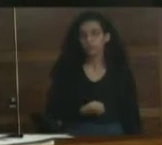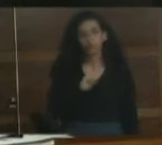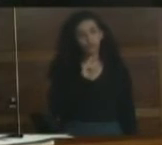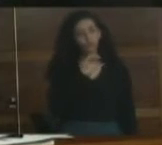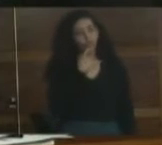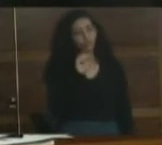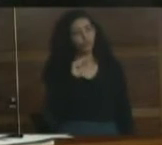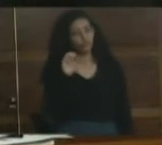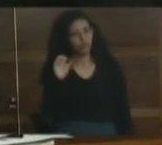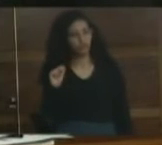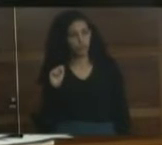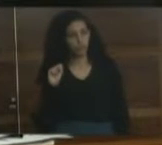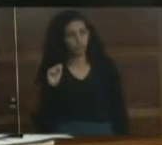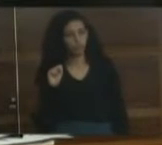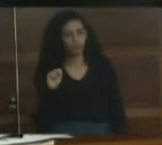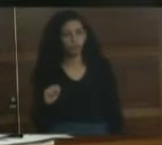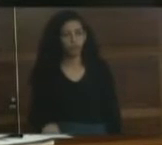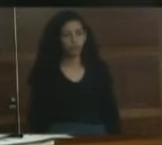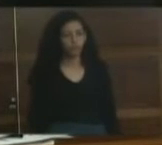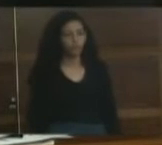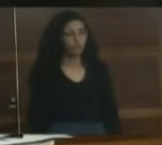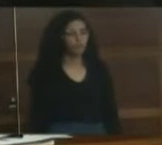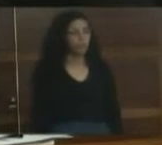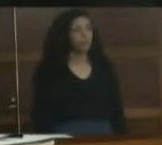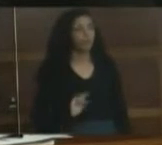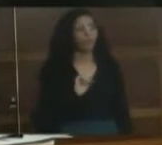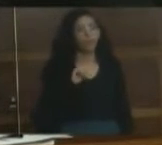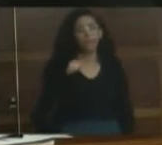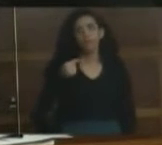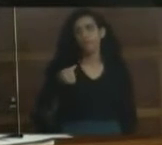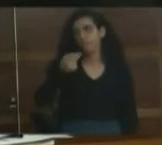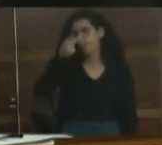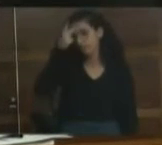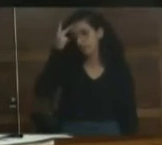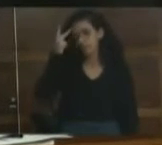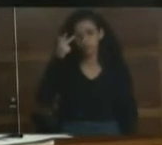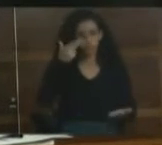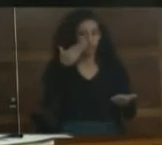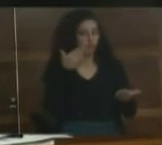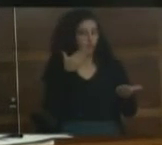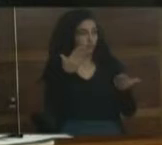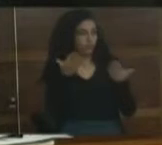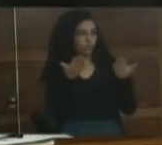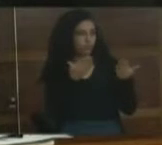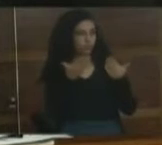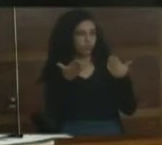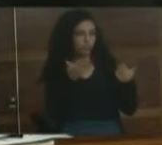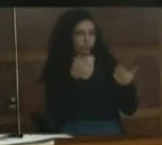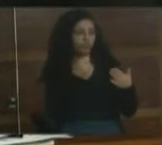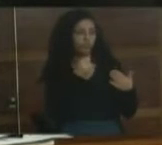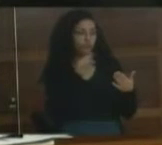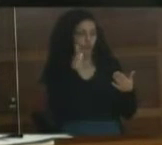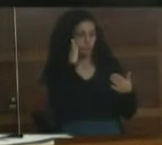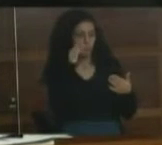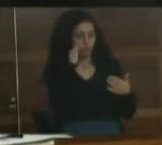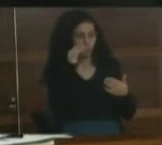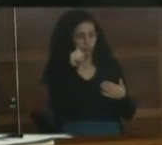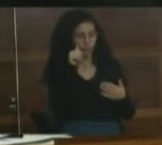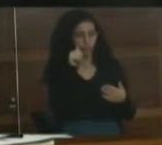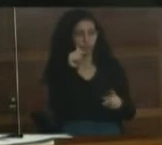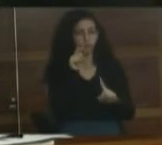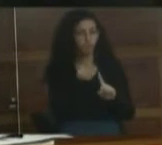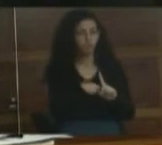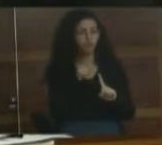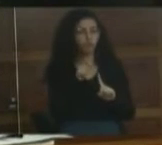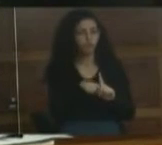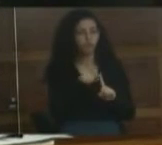pelo iss que n e depois do auditor ele confere essa arrecadação e acompanhada essa redação